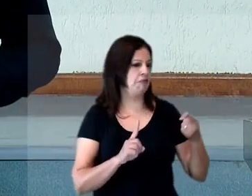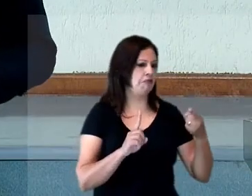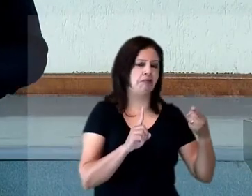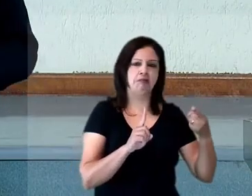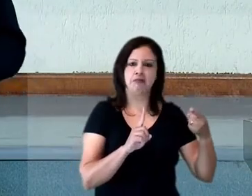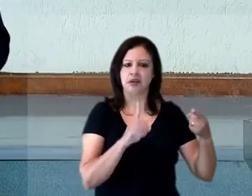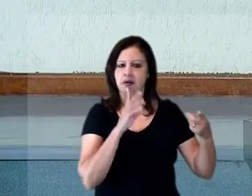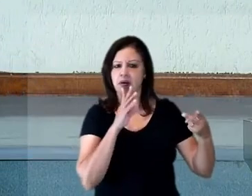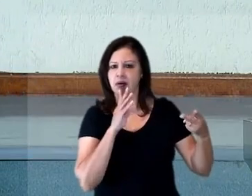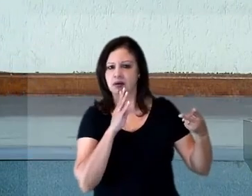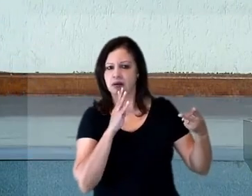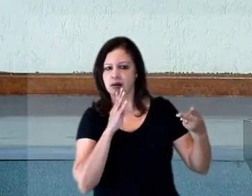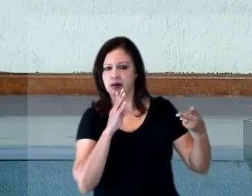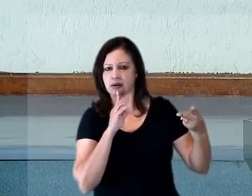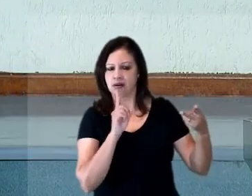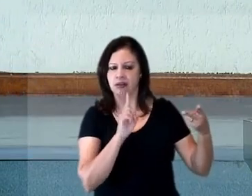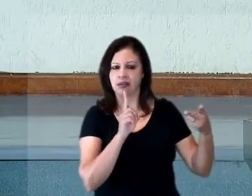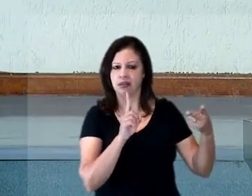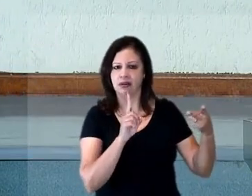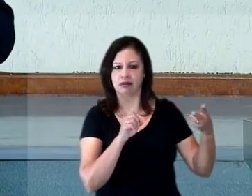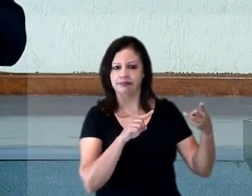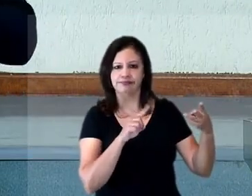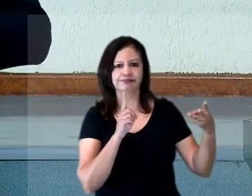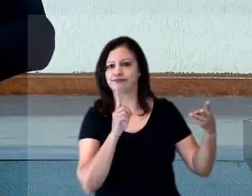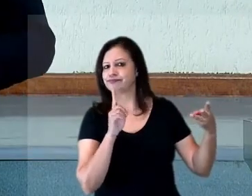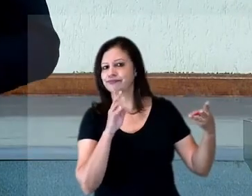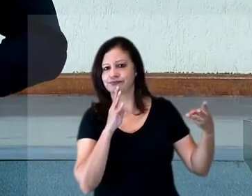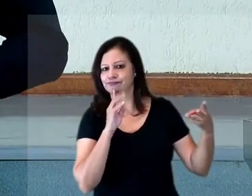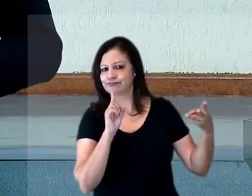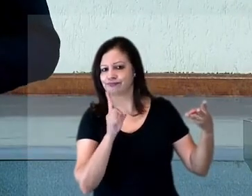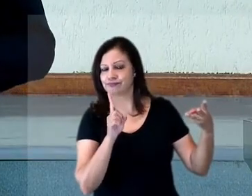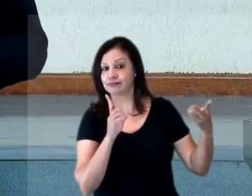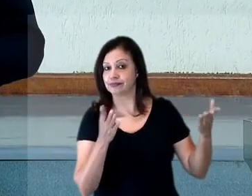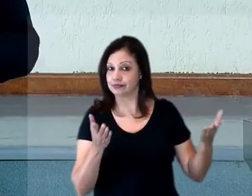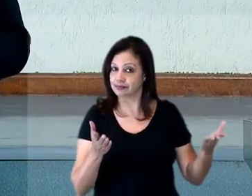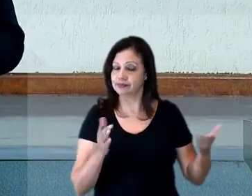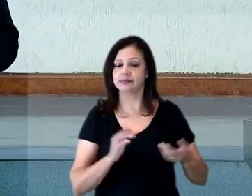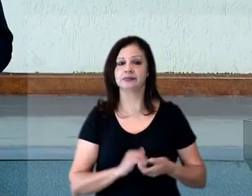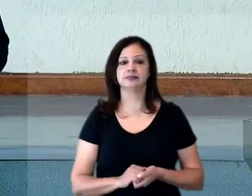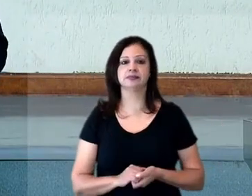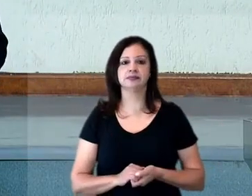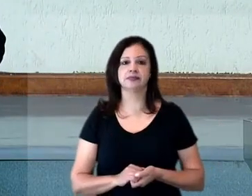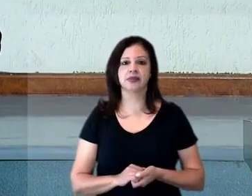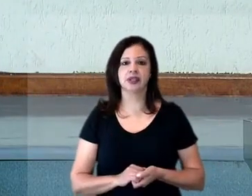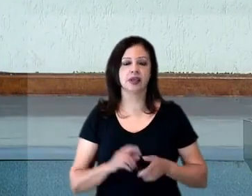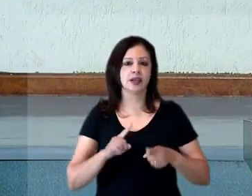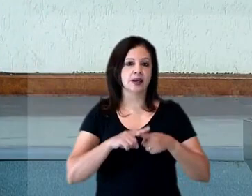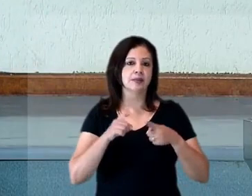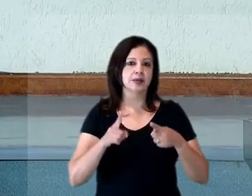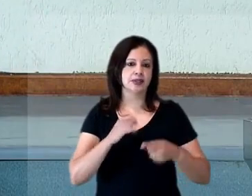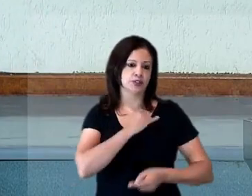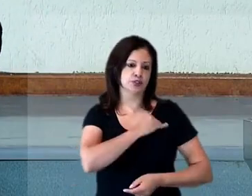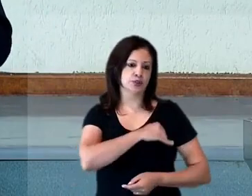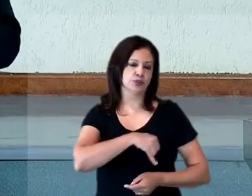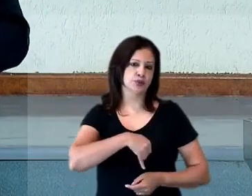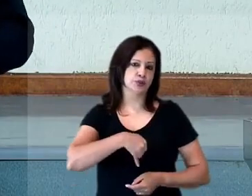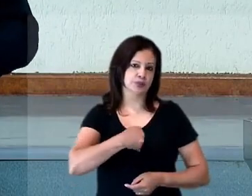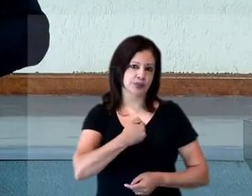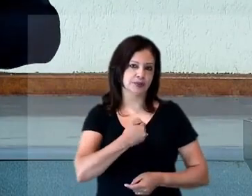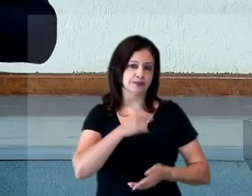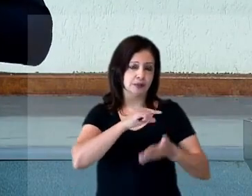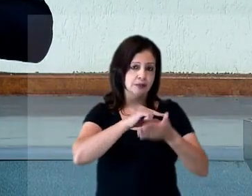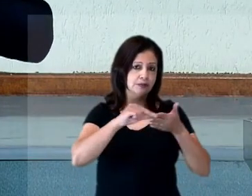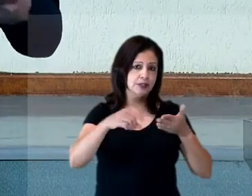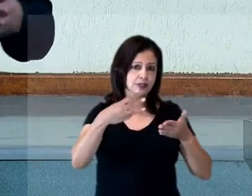fatos relatados por João. E no verso 31, ou a partir do verso 31, nós vemos que